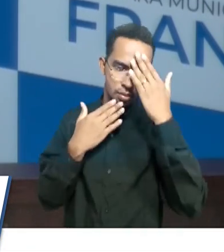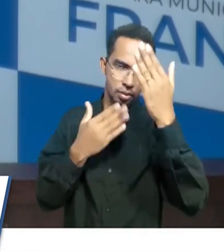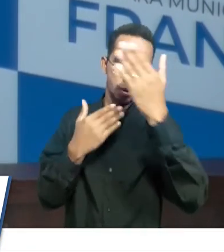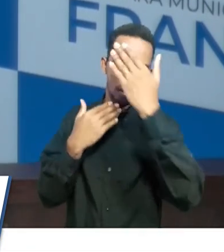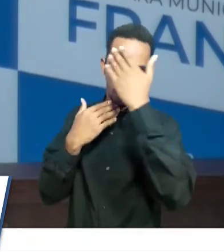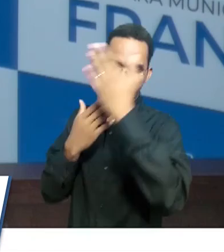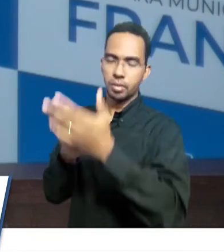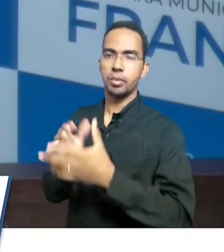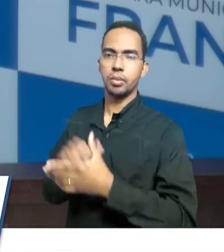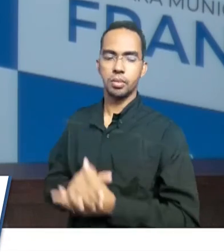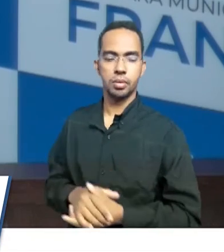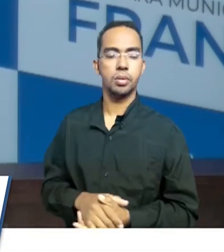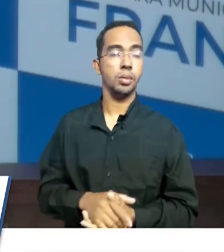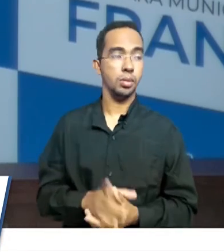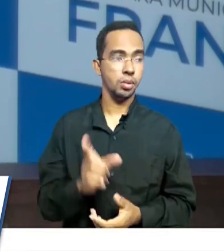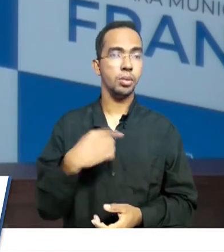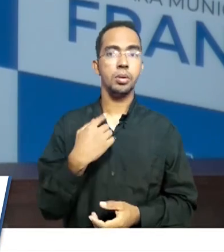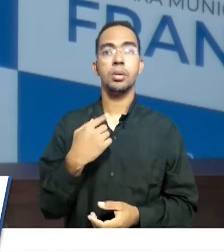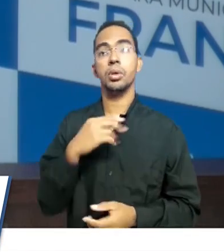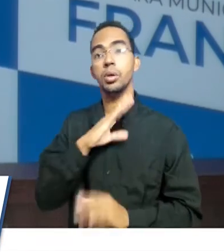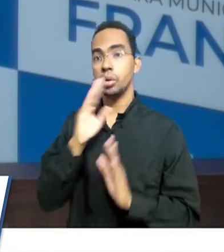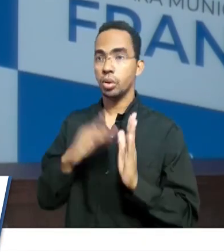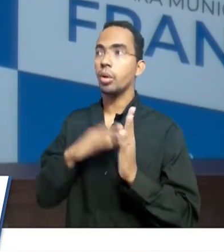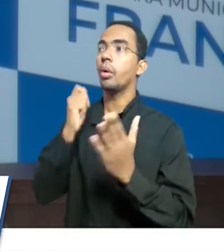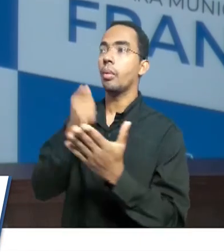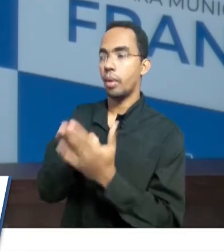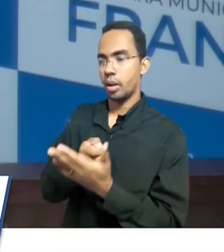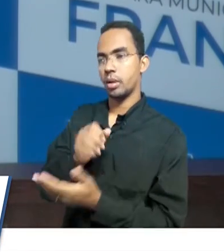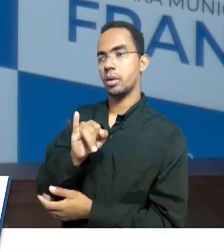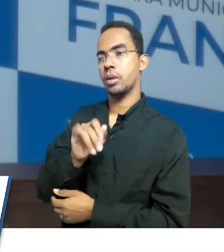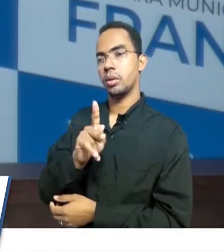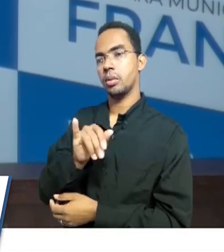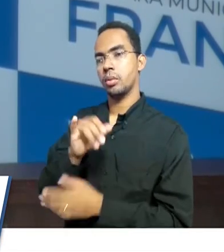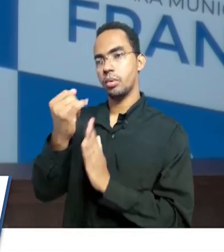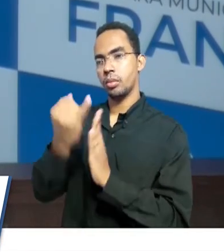por todos pagam os impostos. Todos pagam os impostos. Muito obrigado. E bom dia